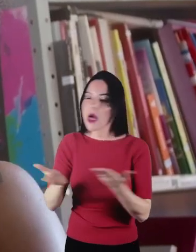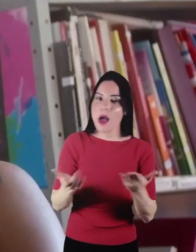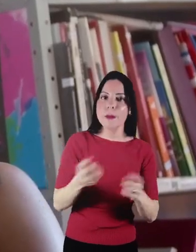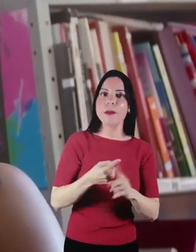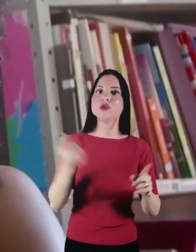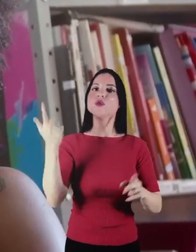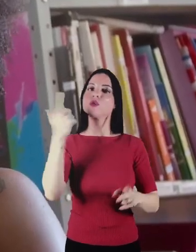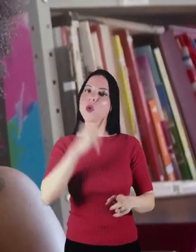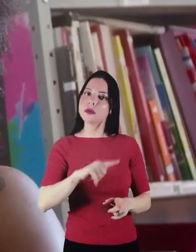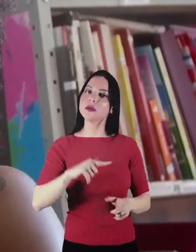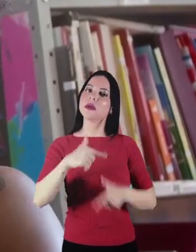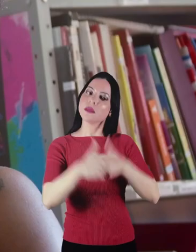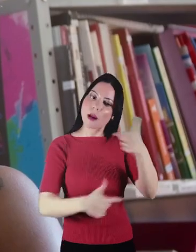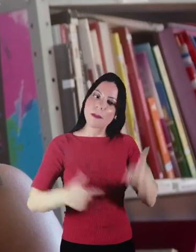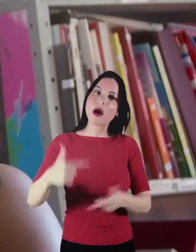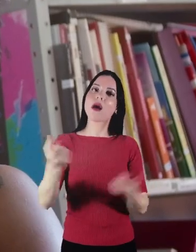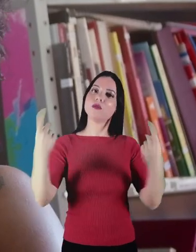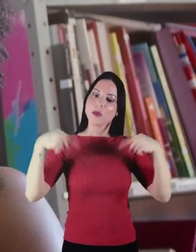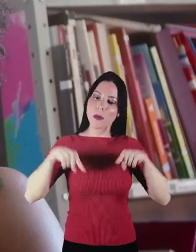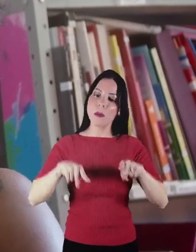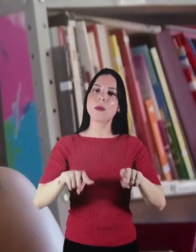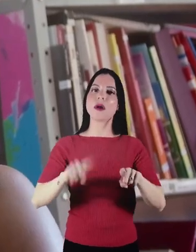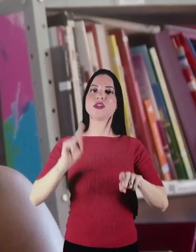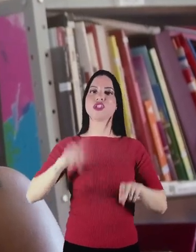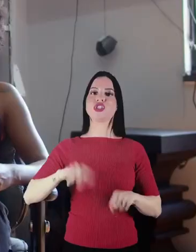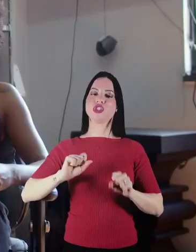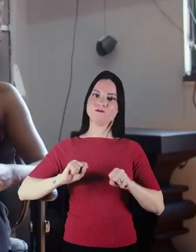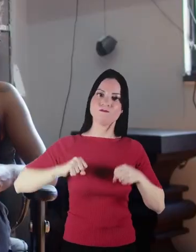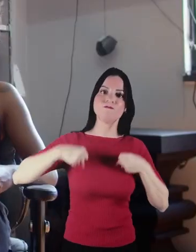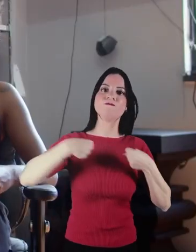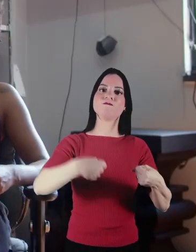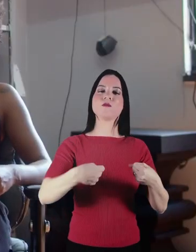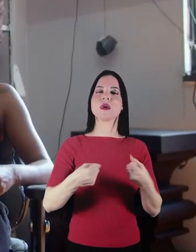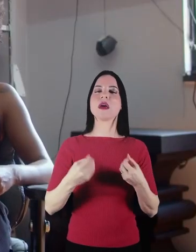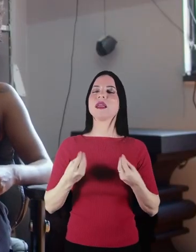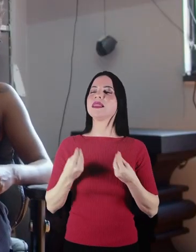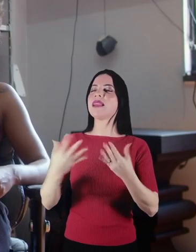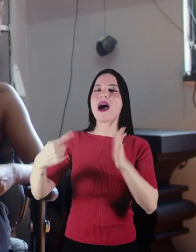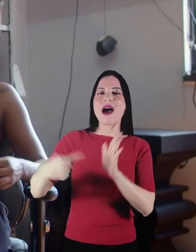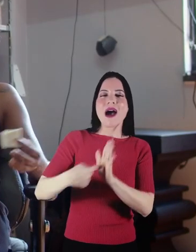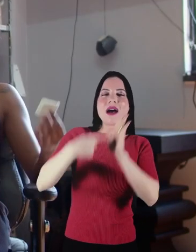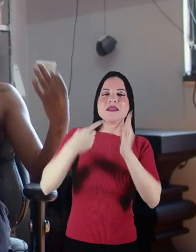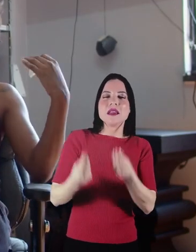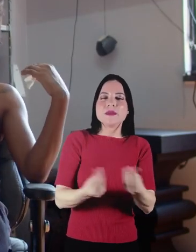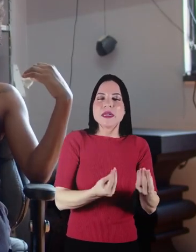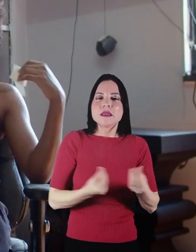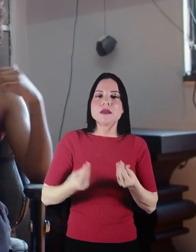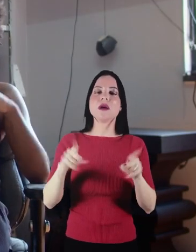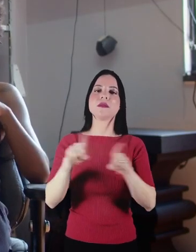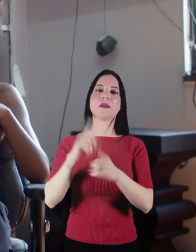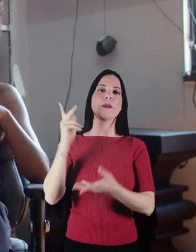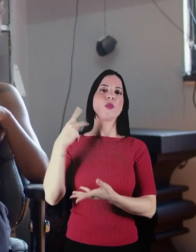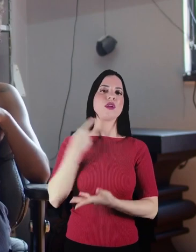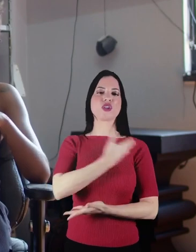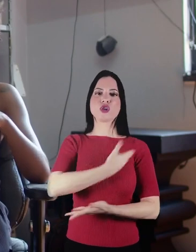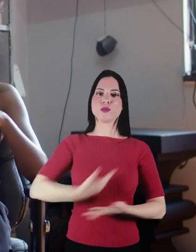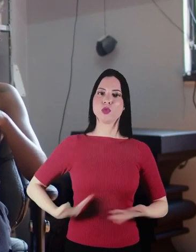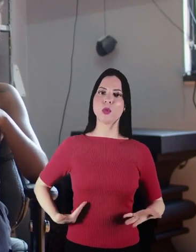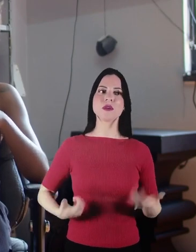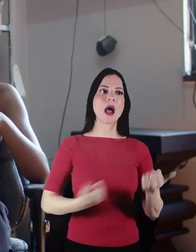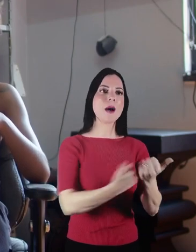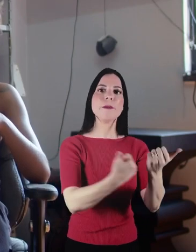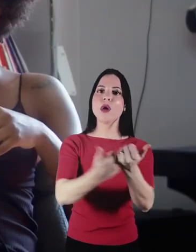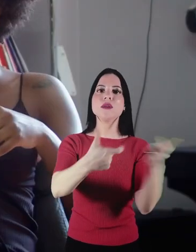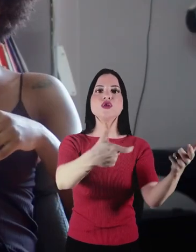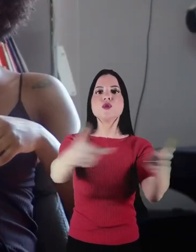trabalho de advocacy, um trabalho de sensibilização, de mudança de políticas públicas, apoiando outros espaços e